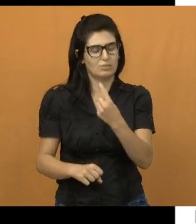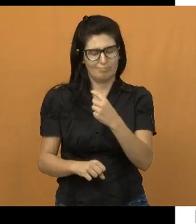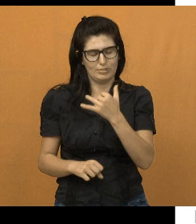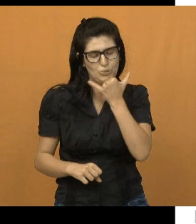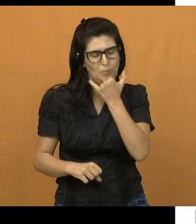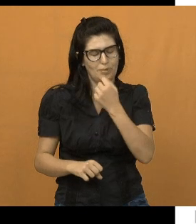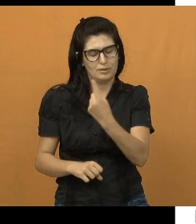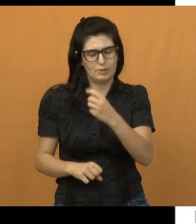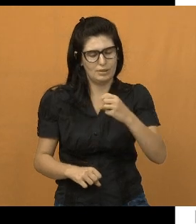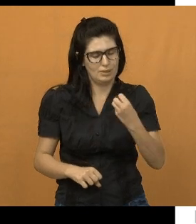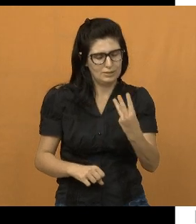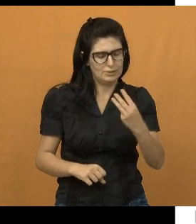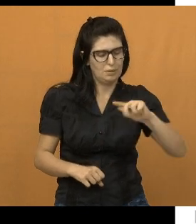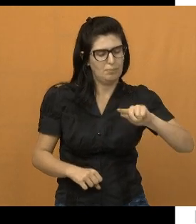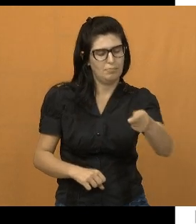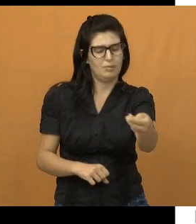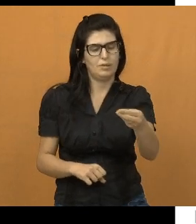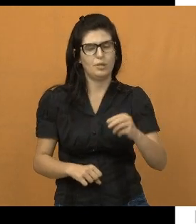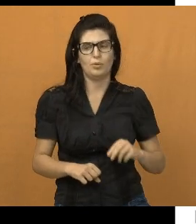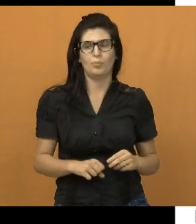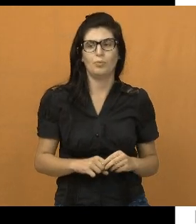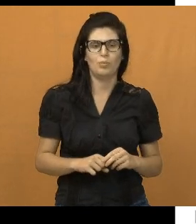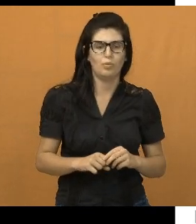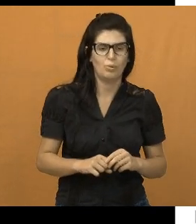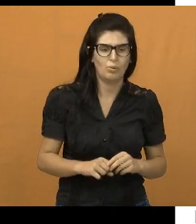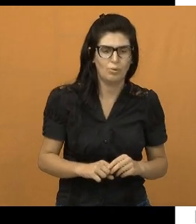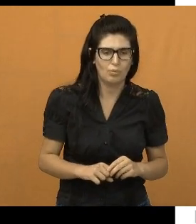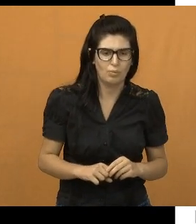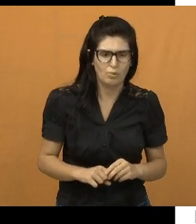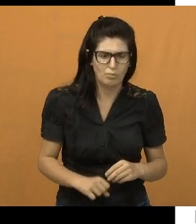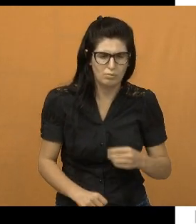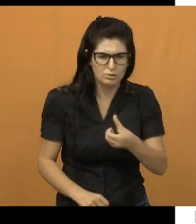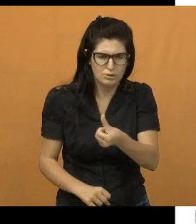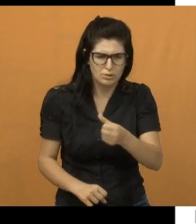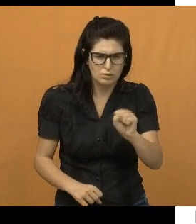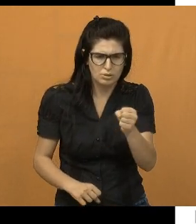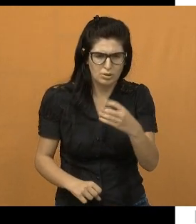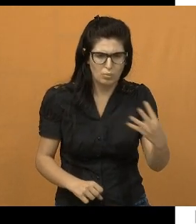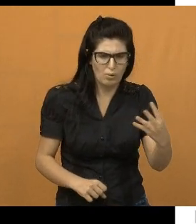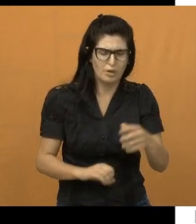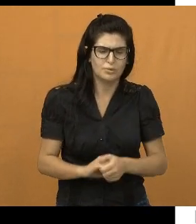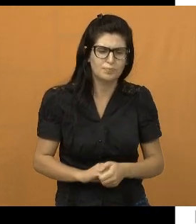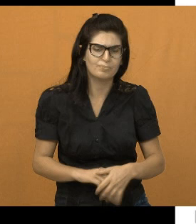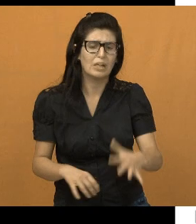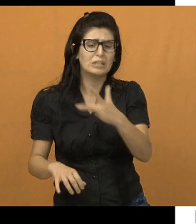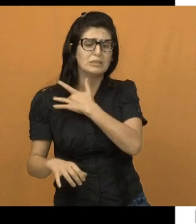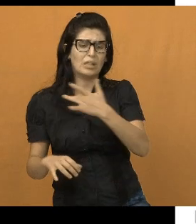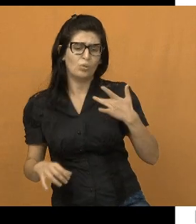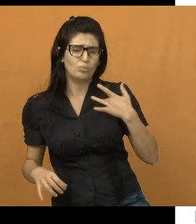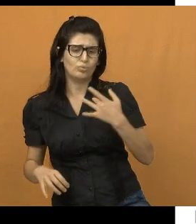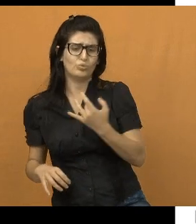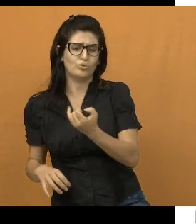13.684 atendimentos domiciliares e os agentes comunitários de saúde,